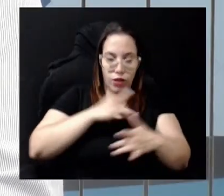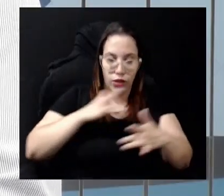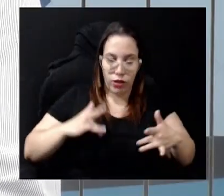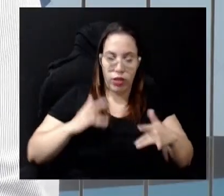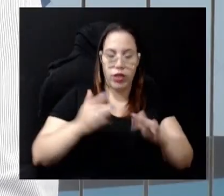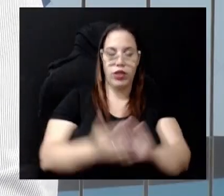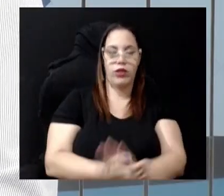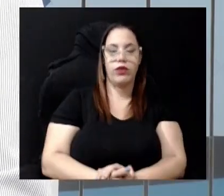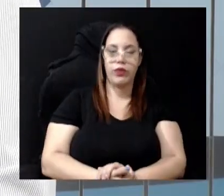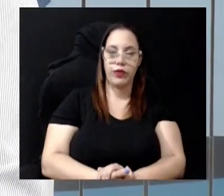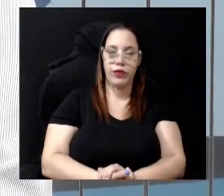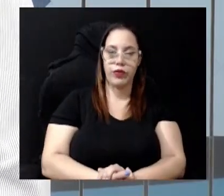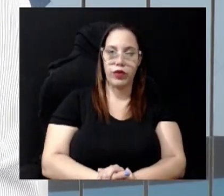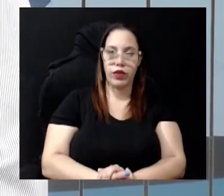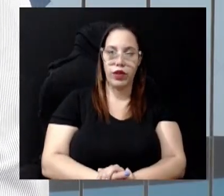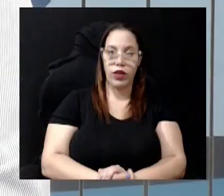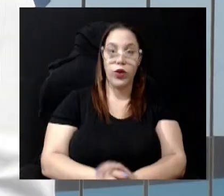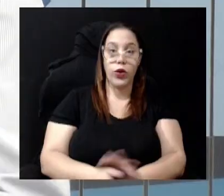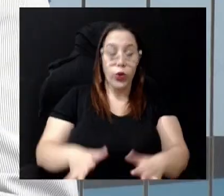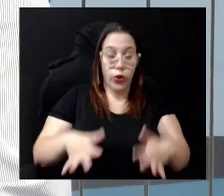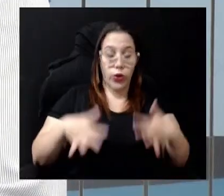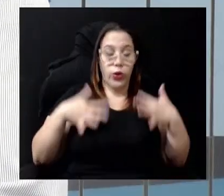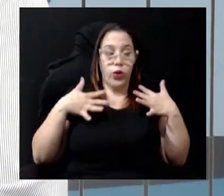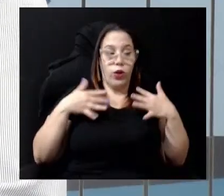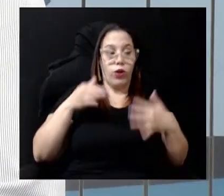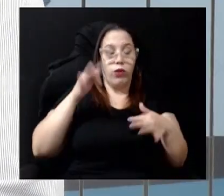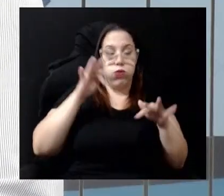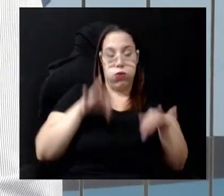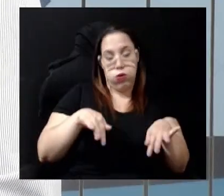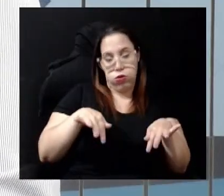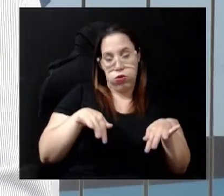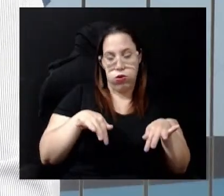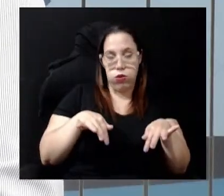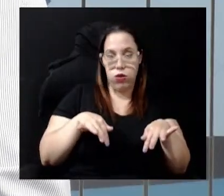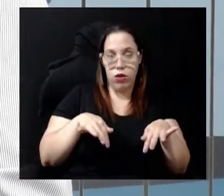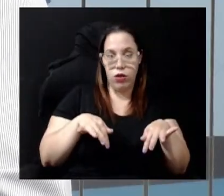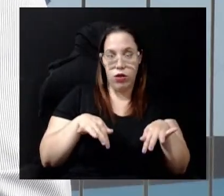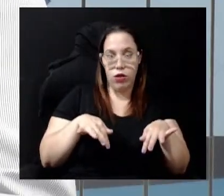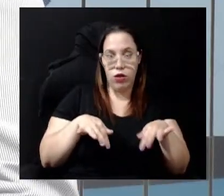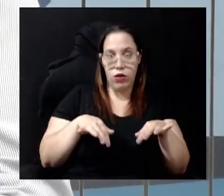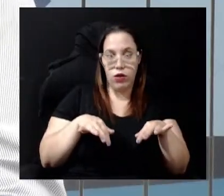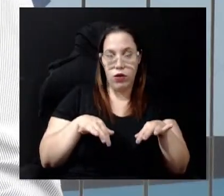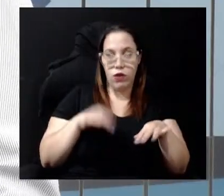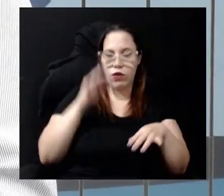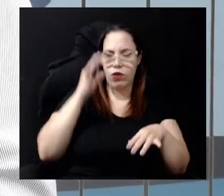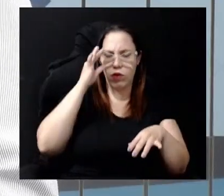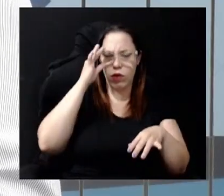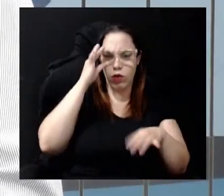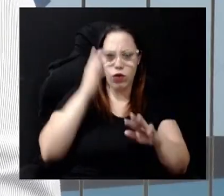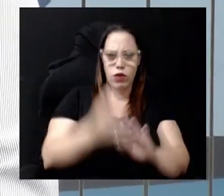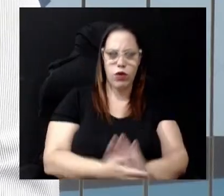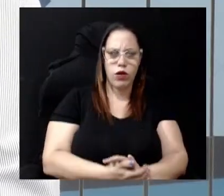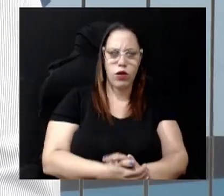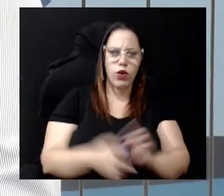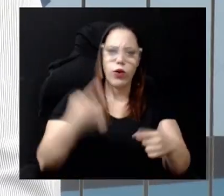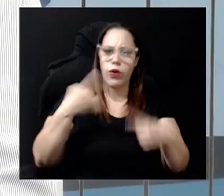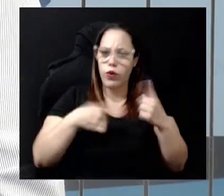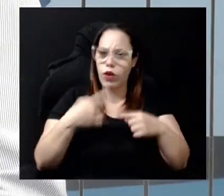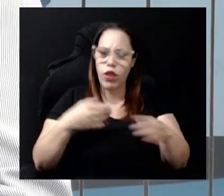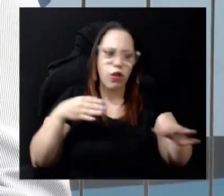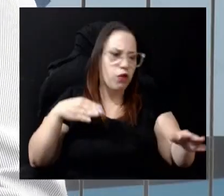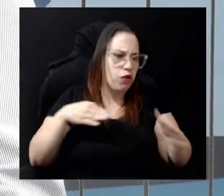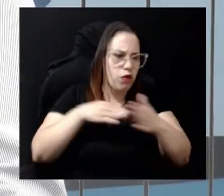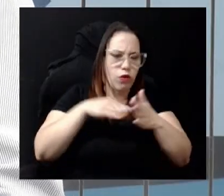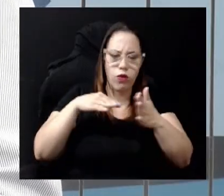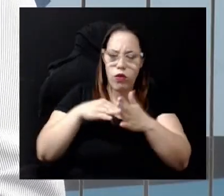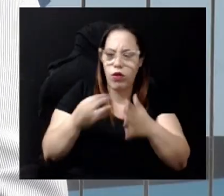mais ânimo. Por último, não menos importante, o processo de autoqualificação, as disposições de frequentar novos